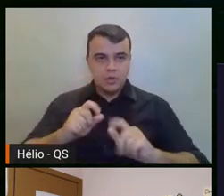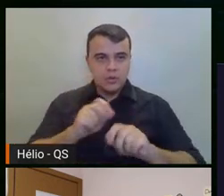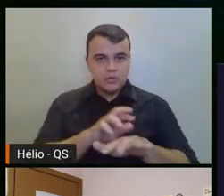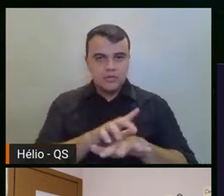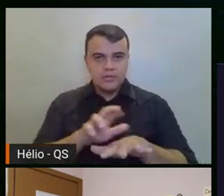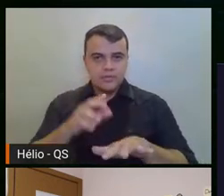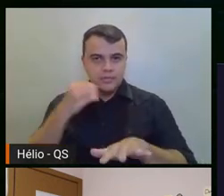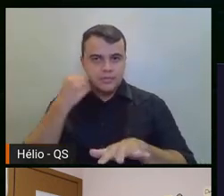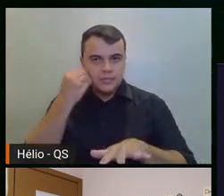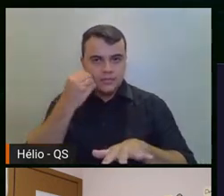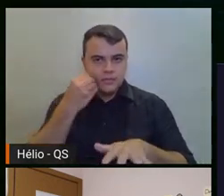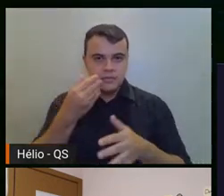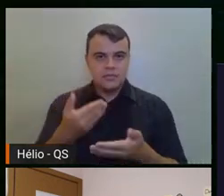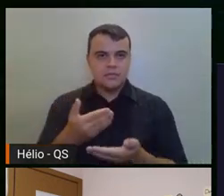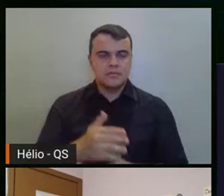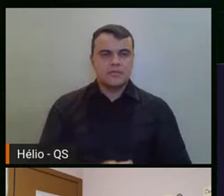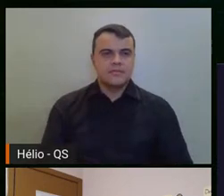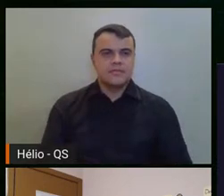experiência